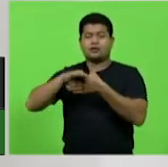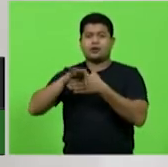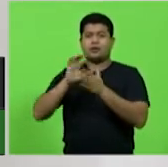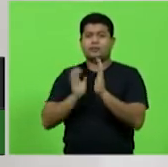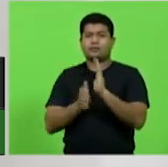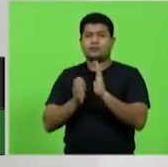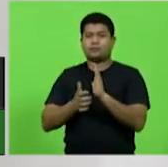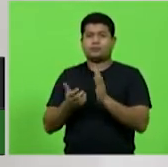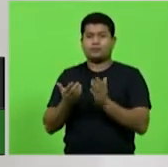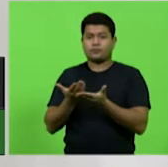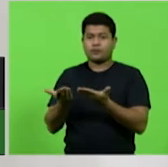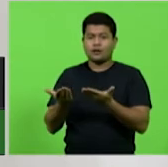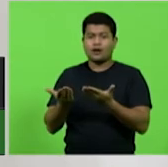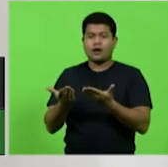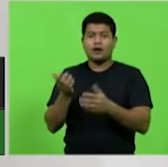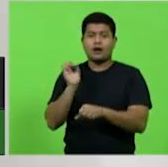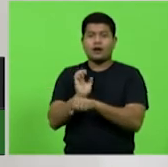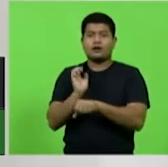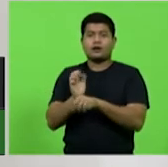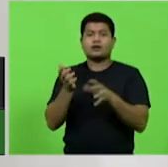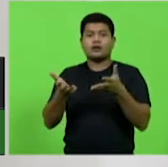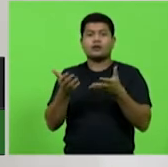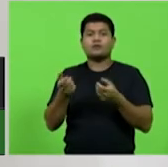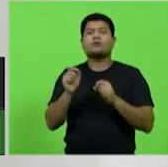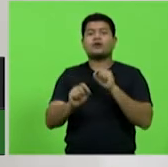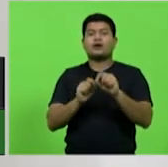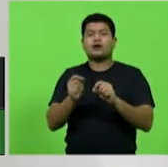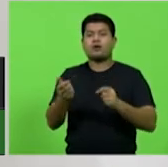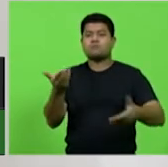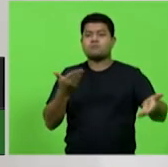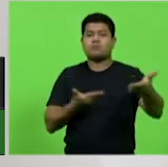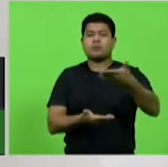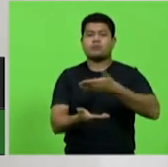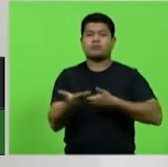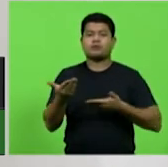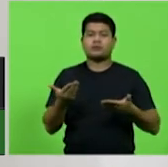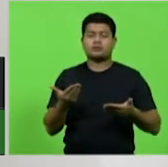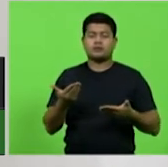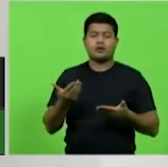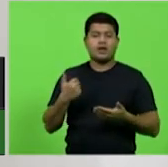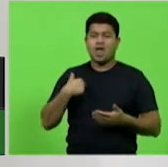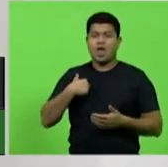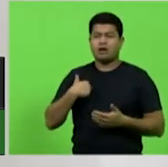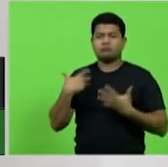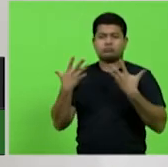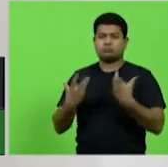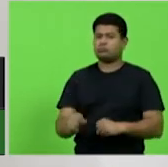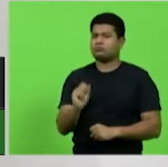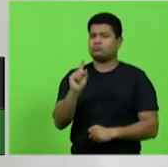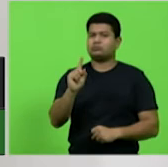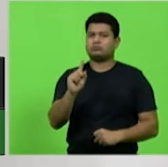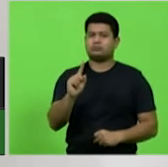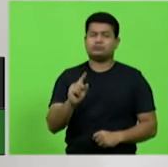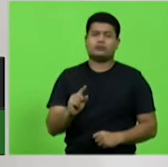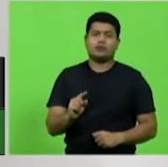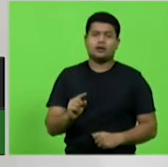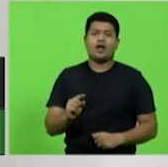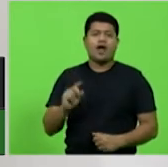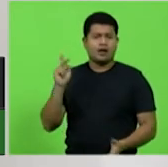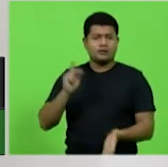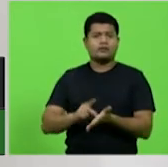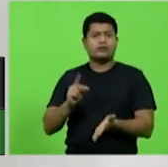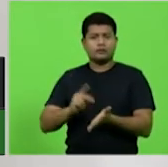manipulada, queria negociar benefícios, os quais eu recusei. Essa que é a verdade.